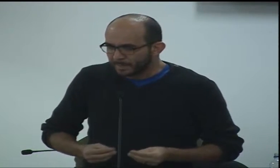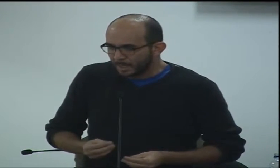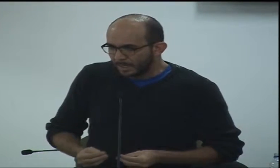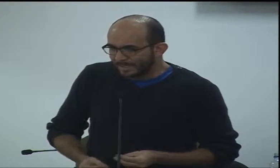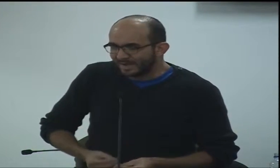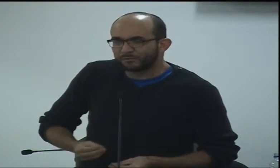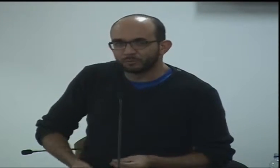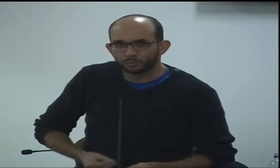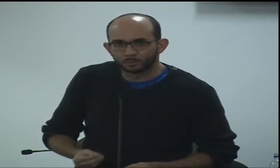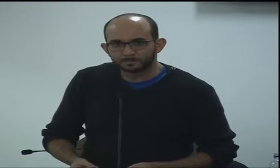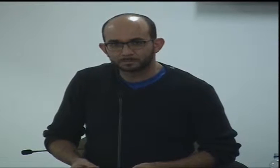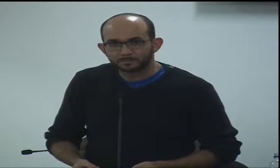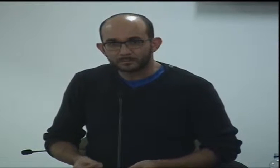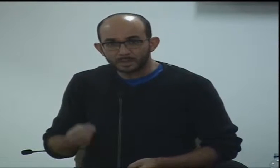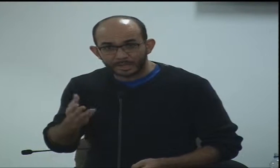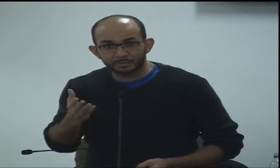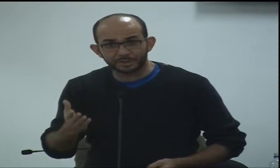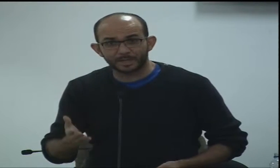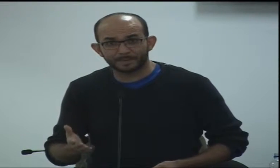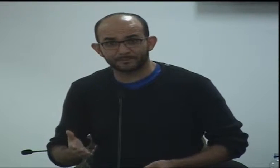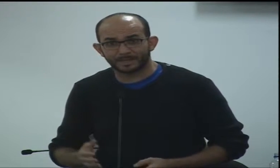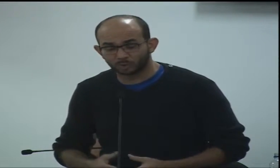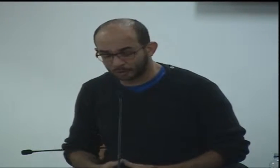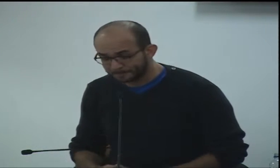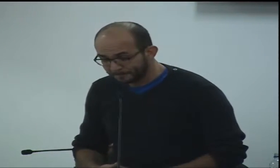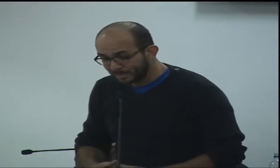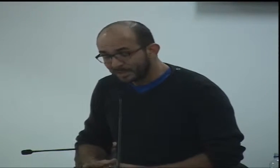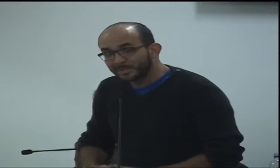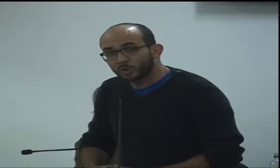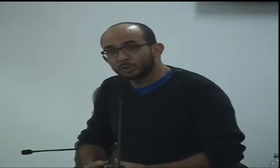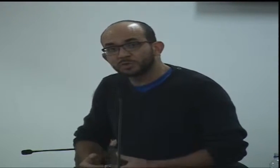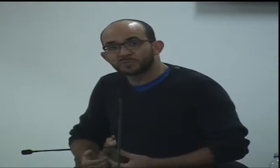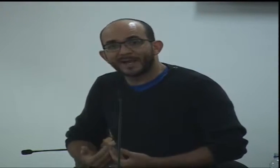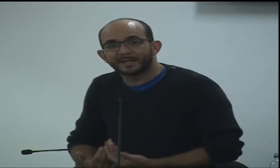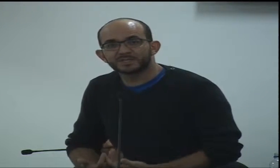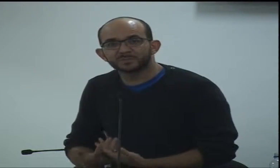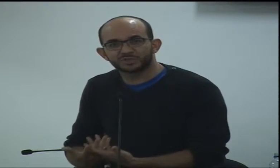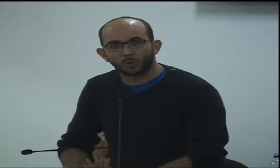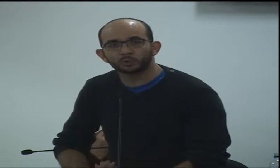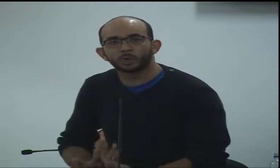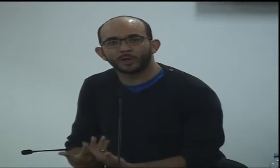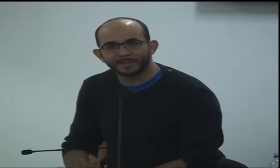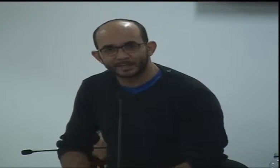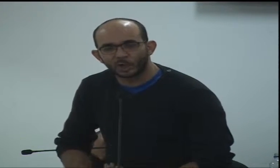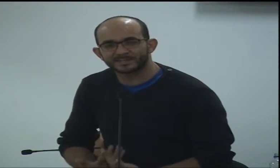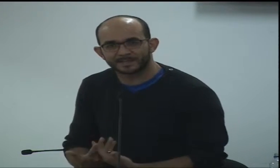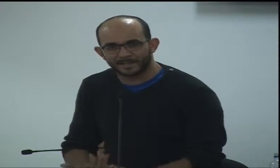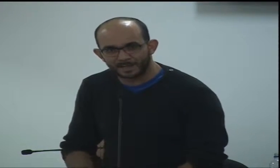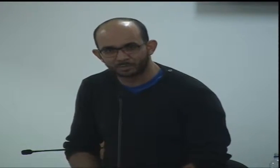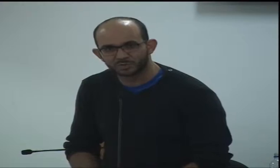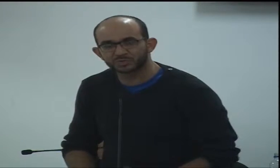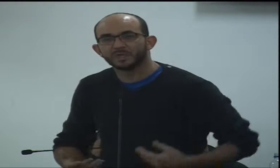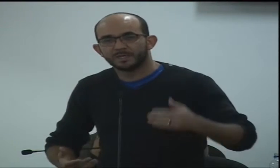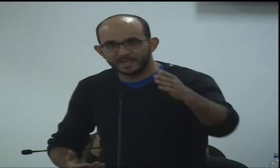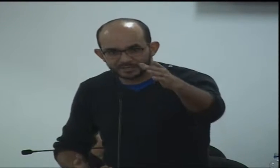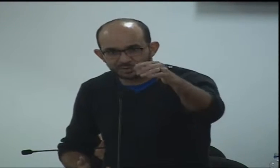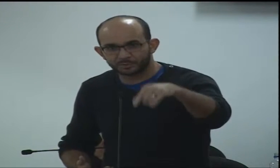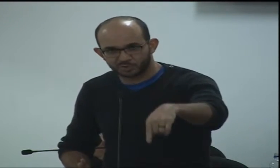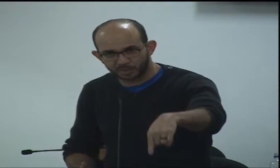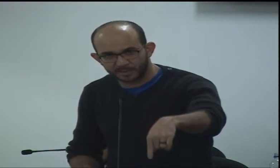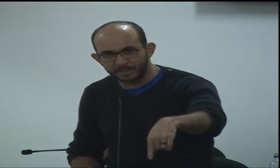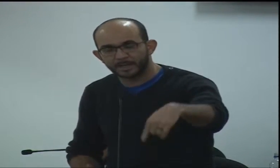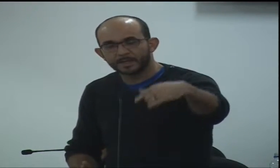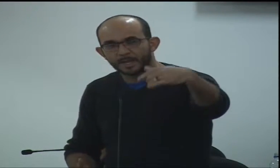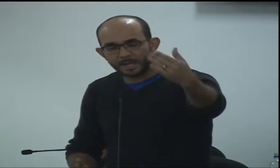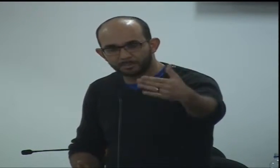precisamos ir a fundo. E aí eu diria para o vereador que todos os mecanismos de controle que nós criamos, e este que o